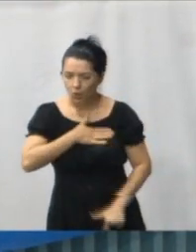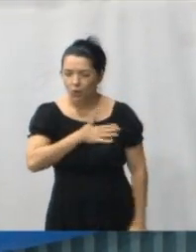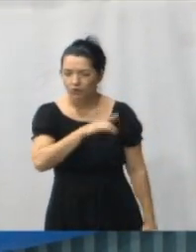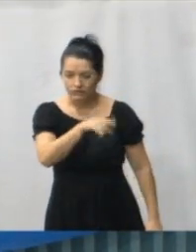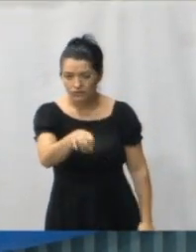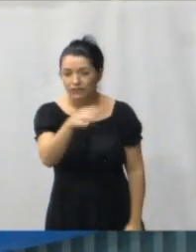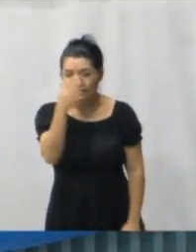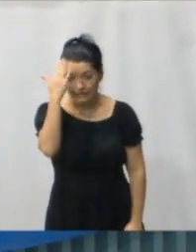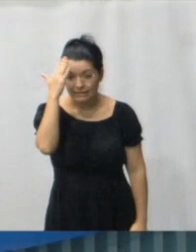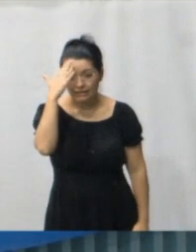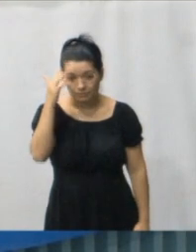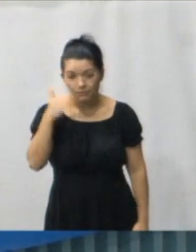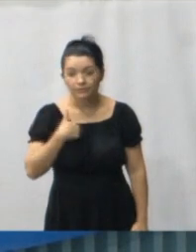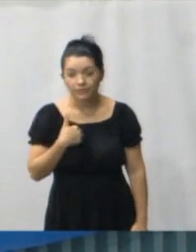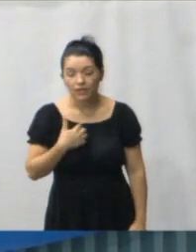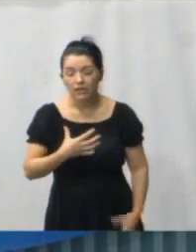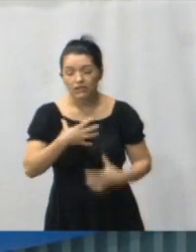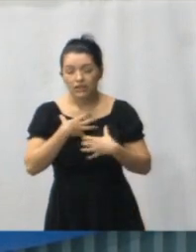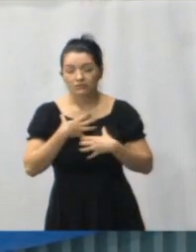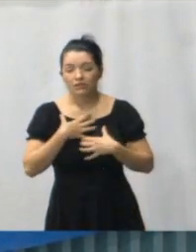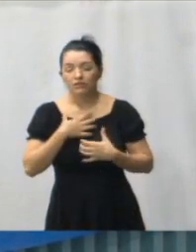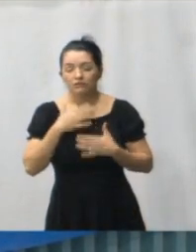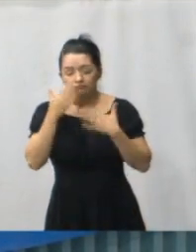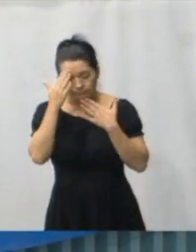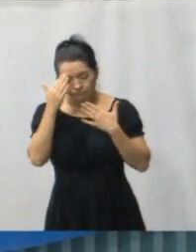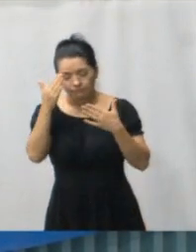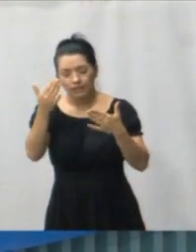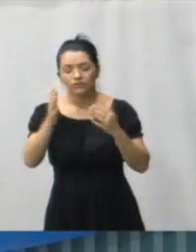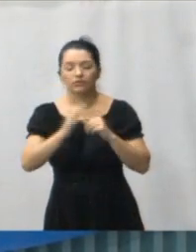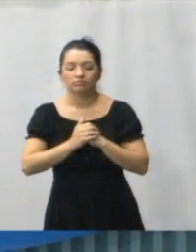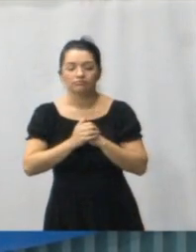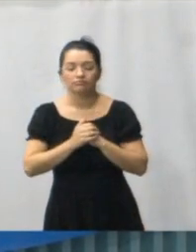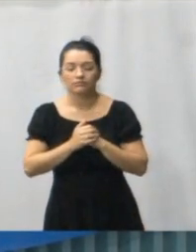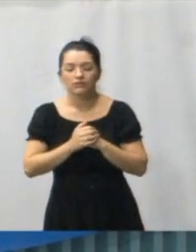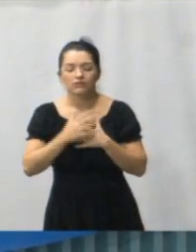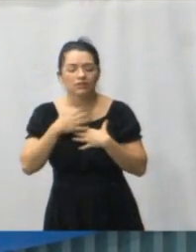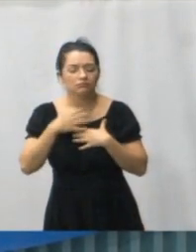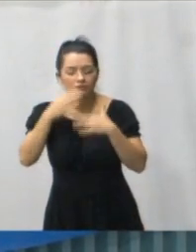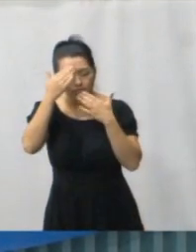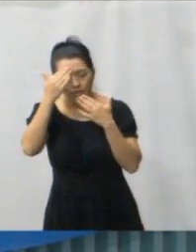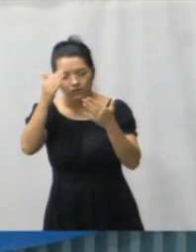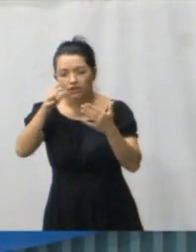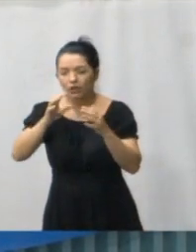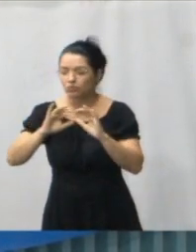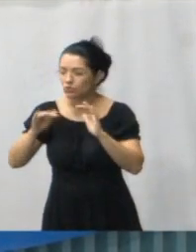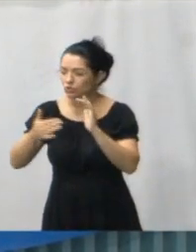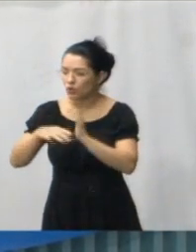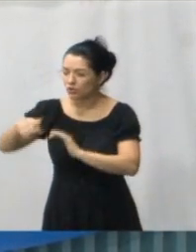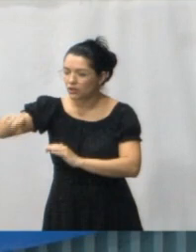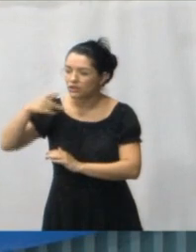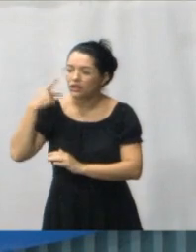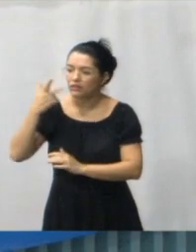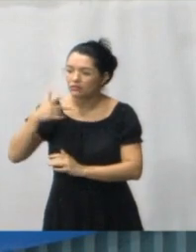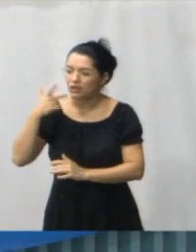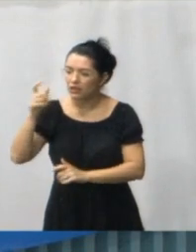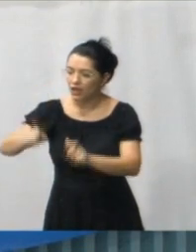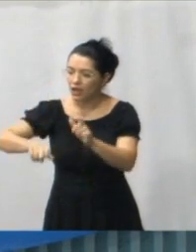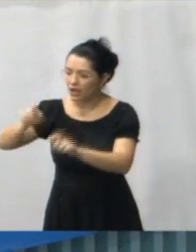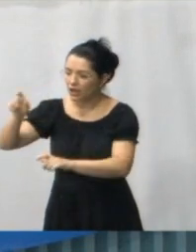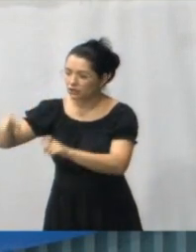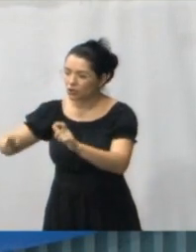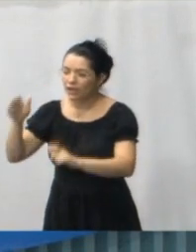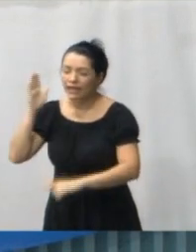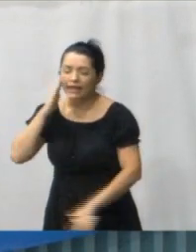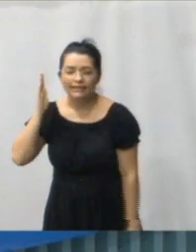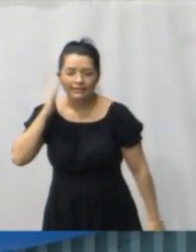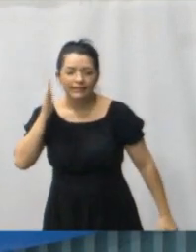sentimento é de gratidão, senhor presidente. Gratidão por todos os vereadores dessa casa e as vereadoras por ter entendido que assim